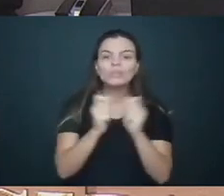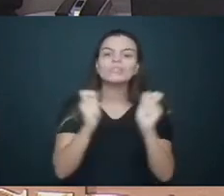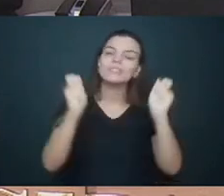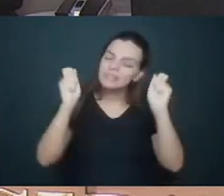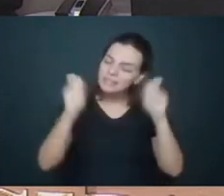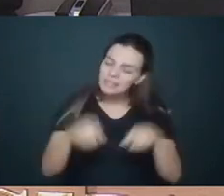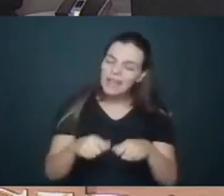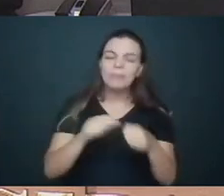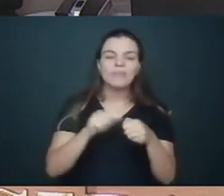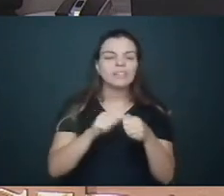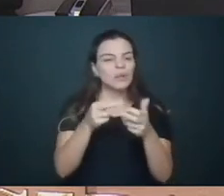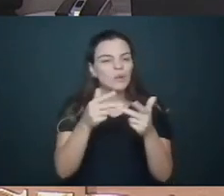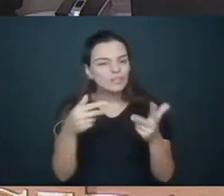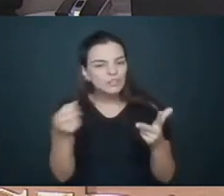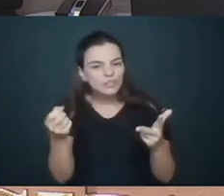novas, coisas